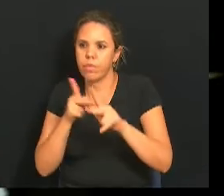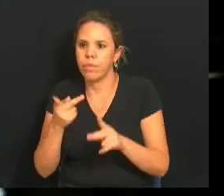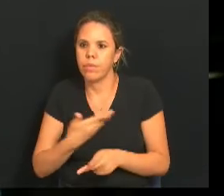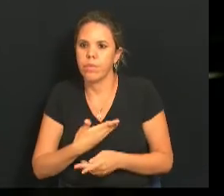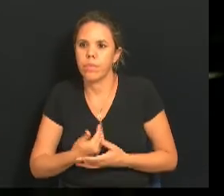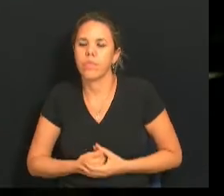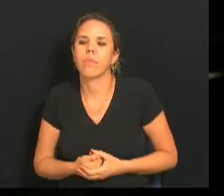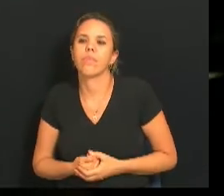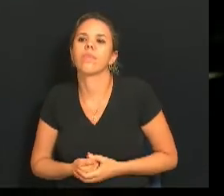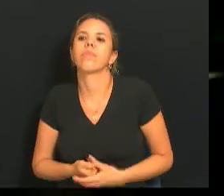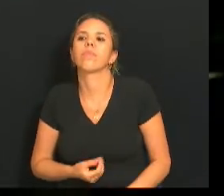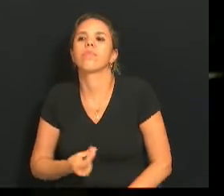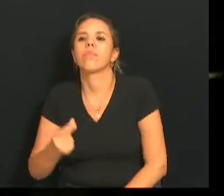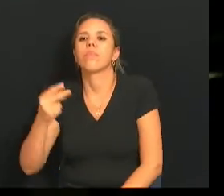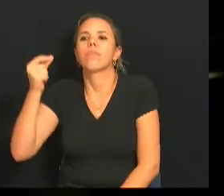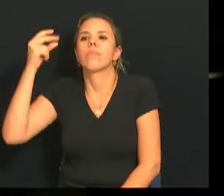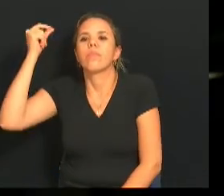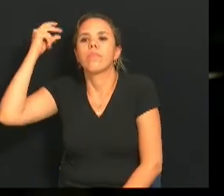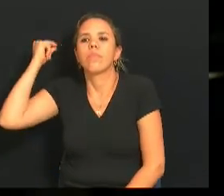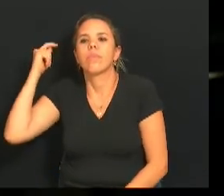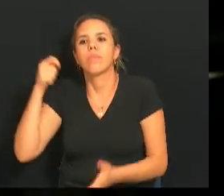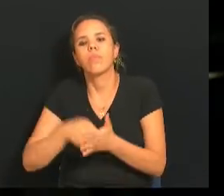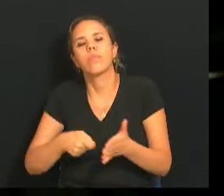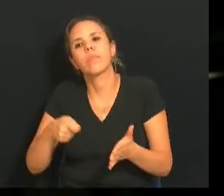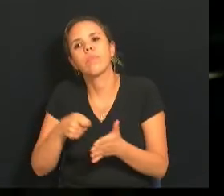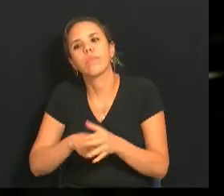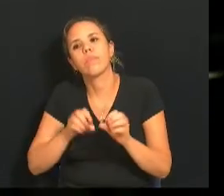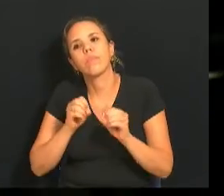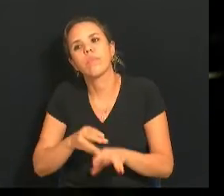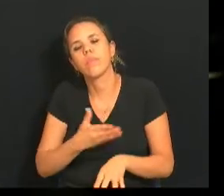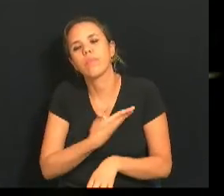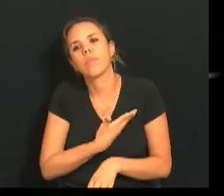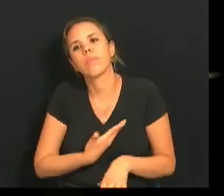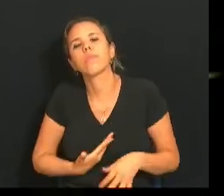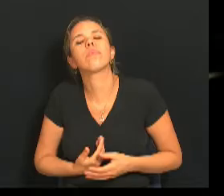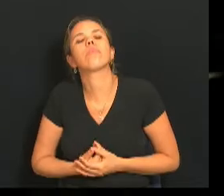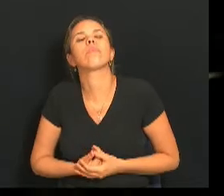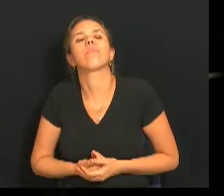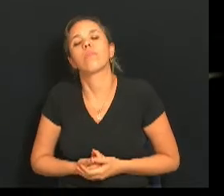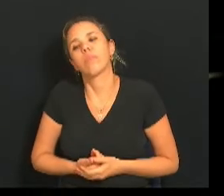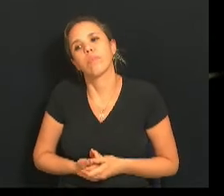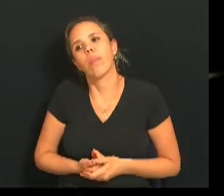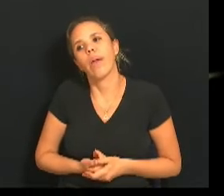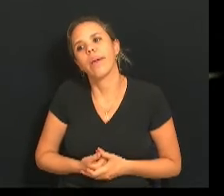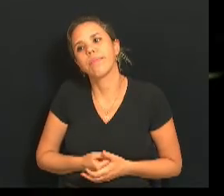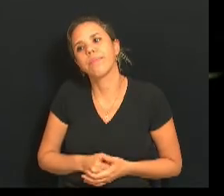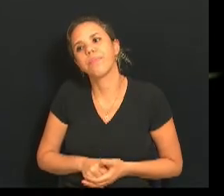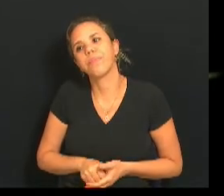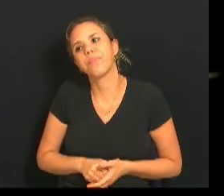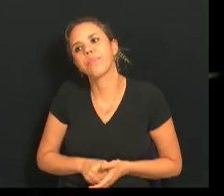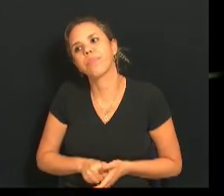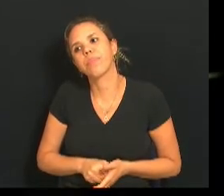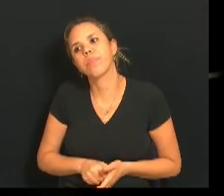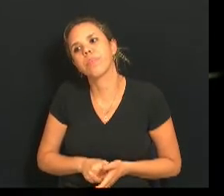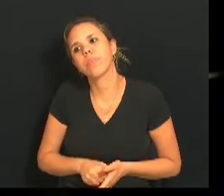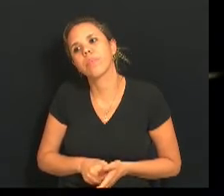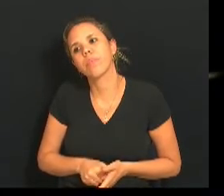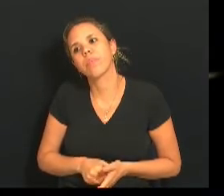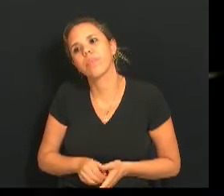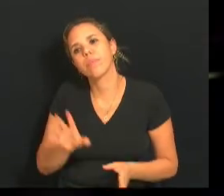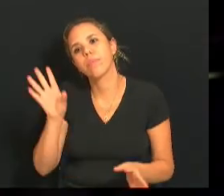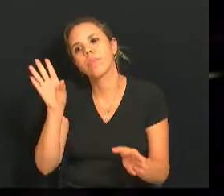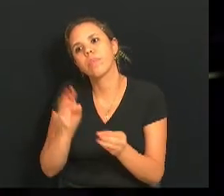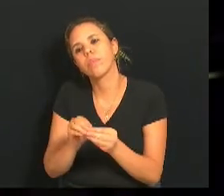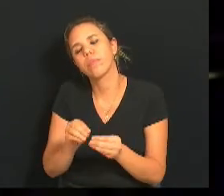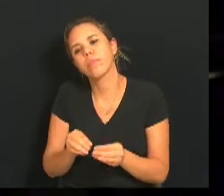companheiras de longa luta aí pela defesa da educação pública no município. Então, sendo breve aí, em